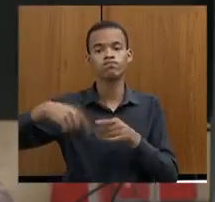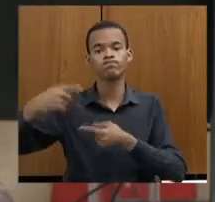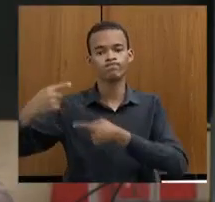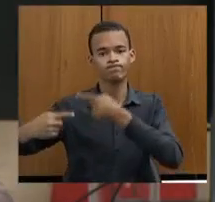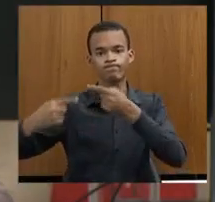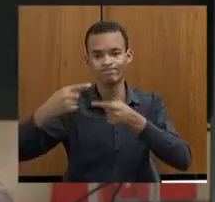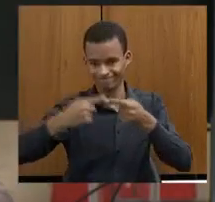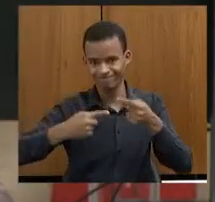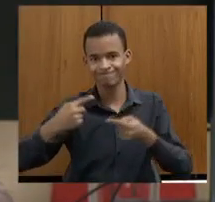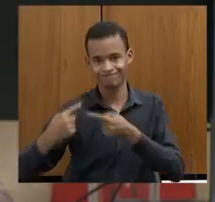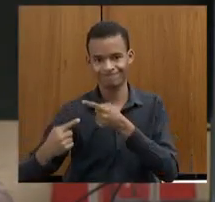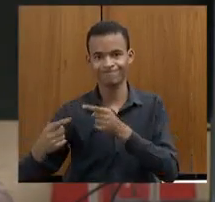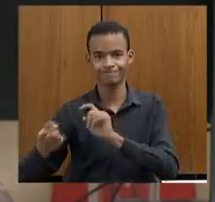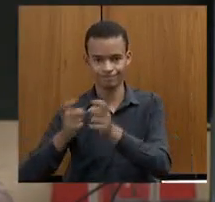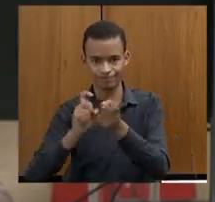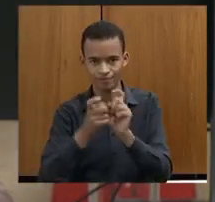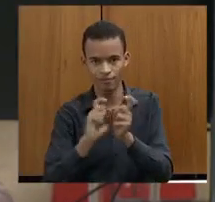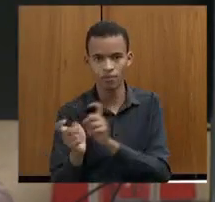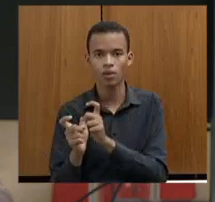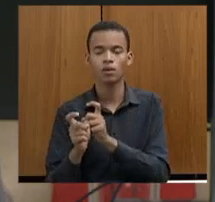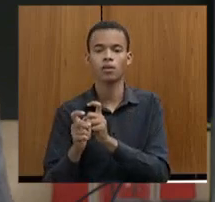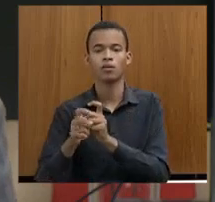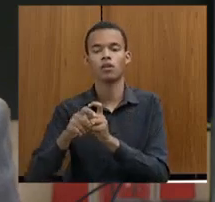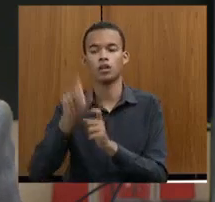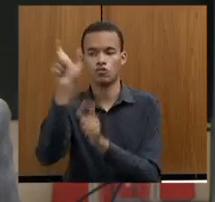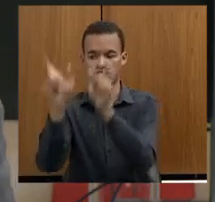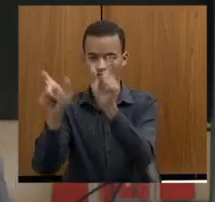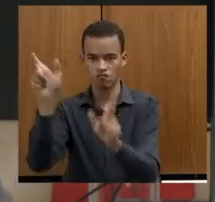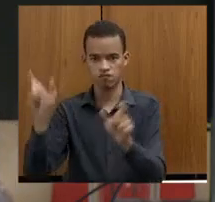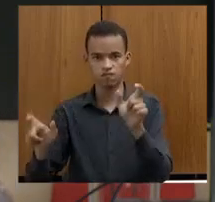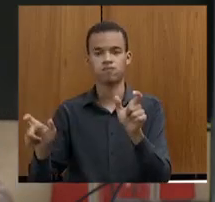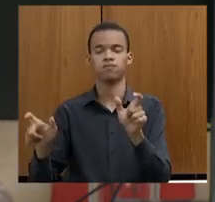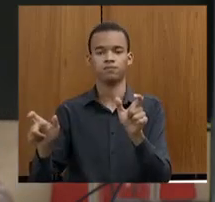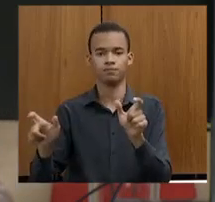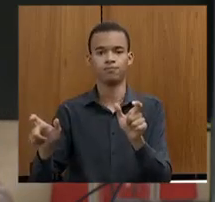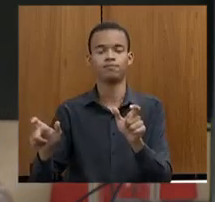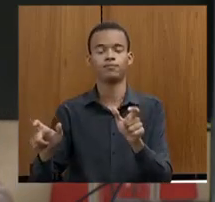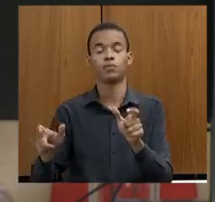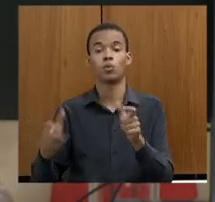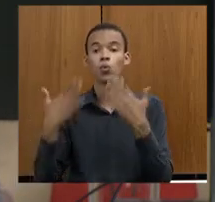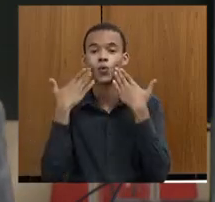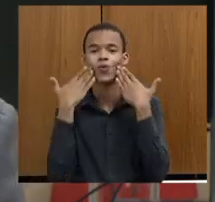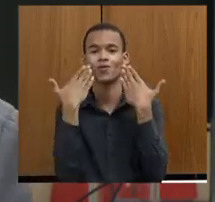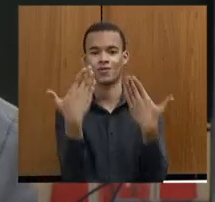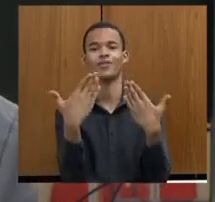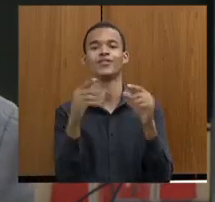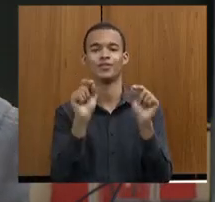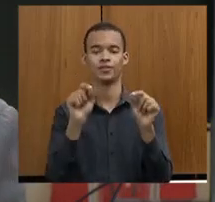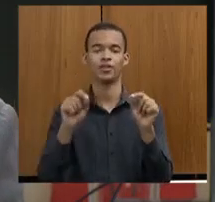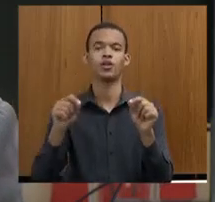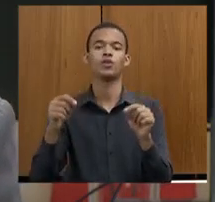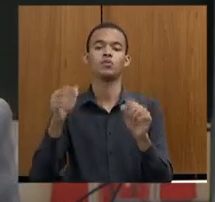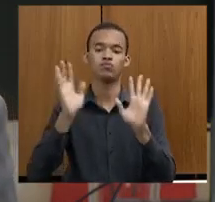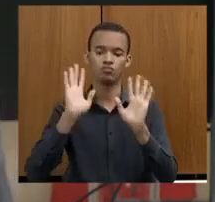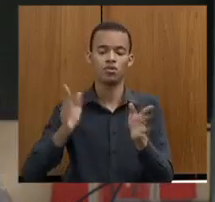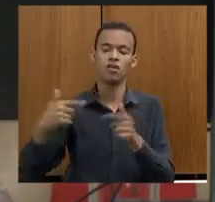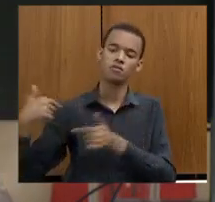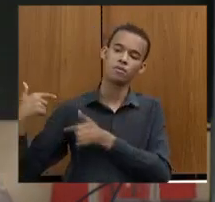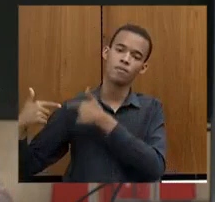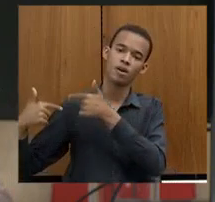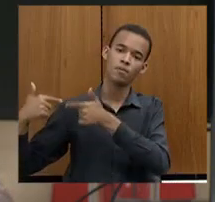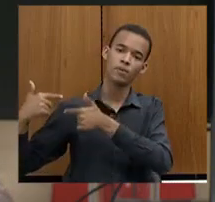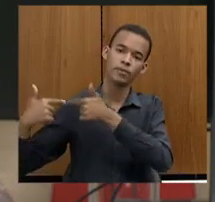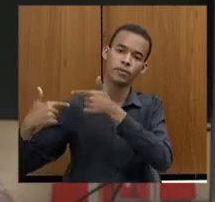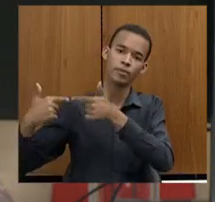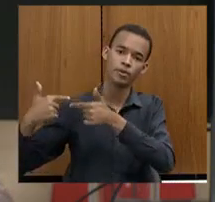todas as posições colocadas demonstram que nós estamos chegando ao fim de um ciclo o